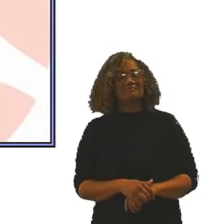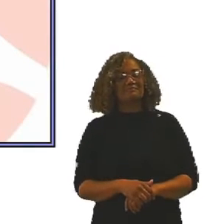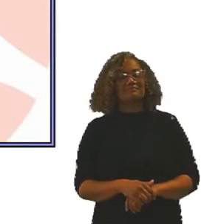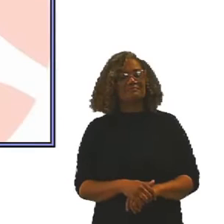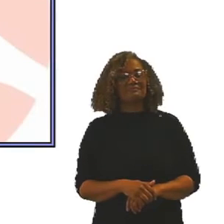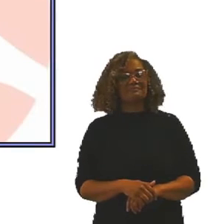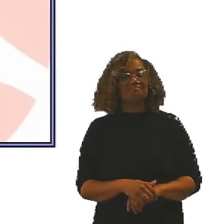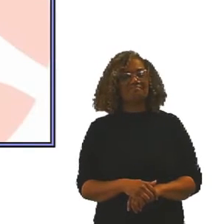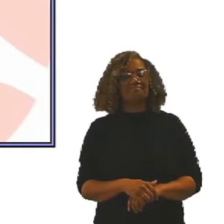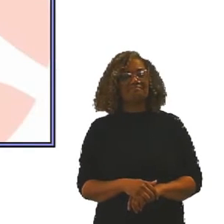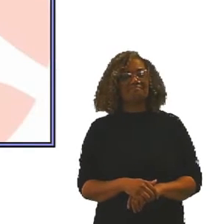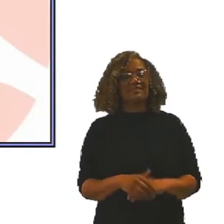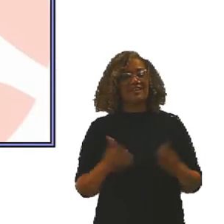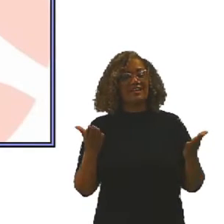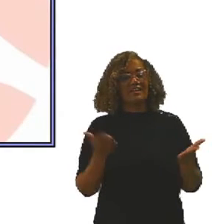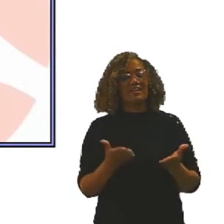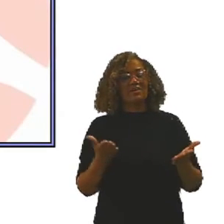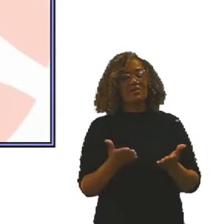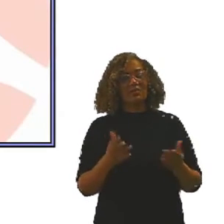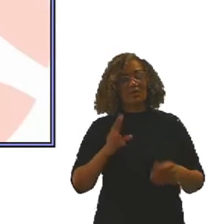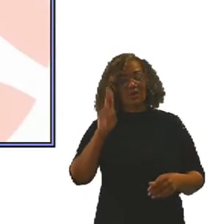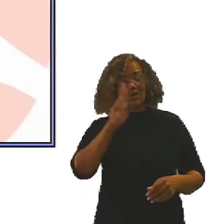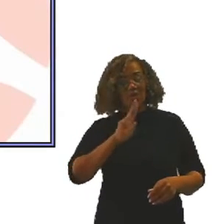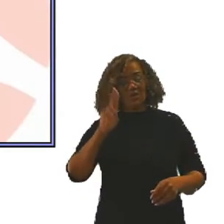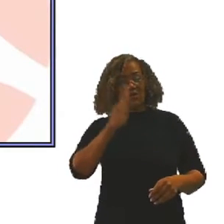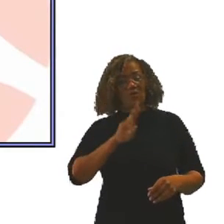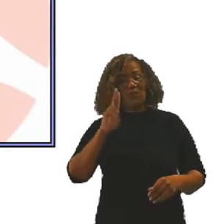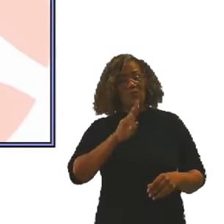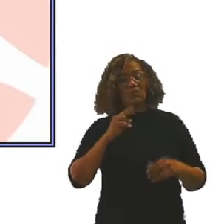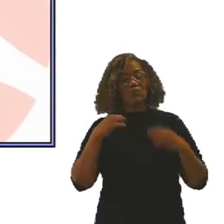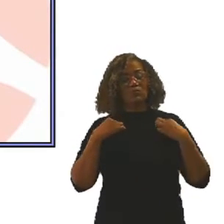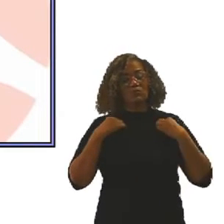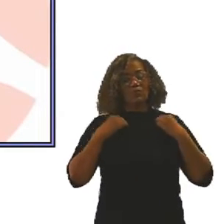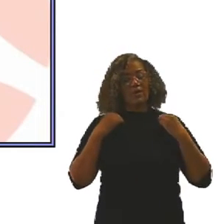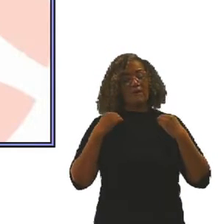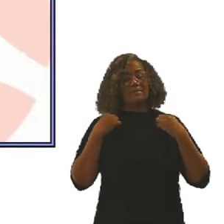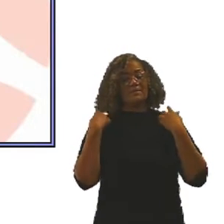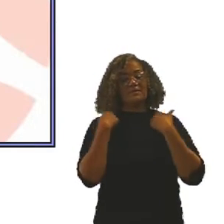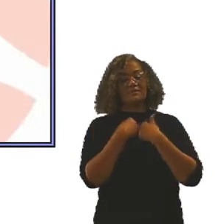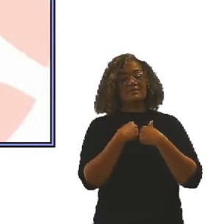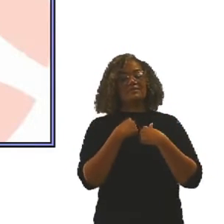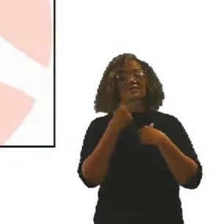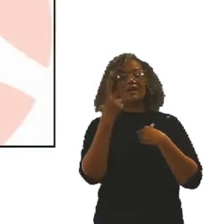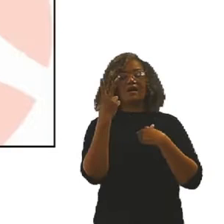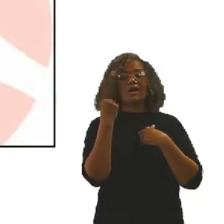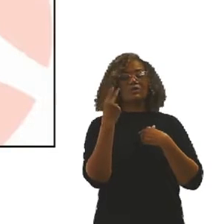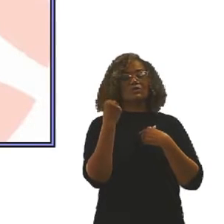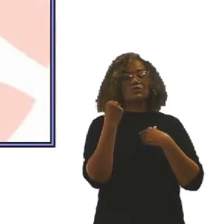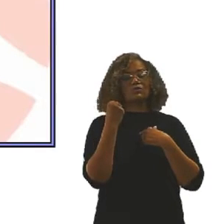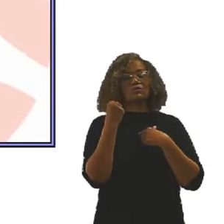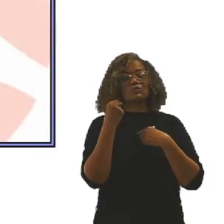e estou usando uma polo azul listrada com branco.